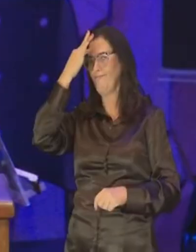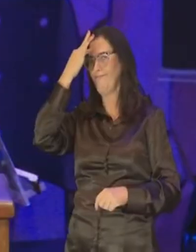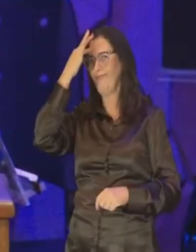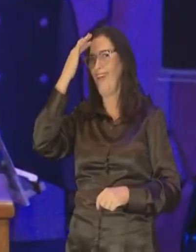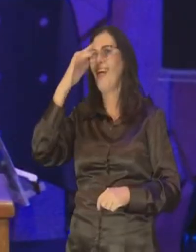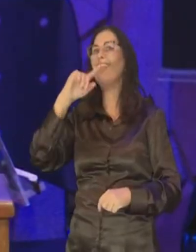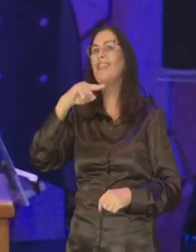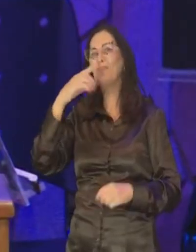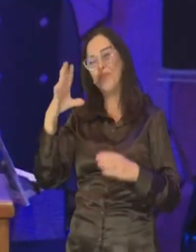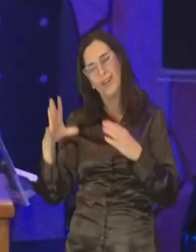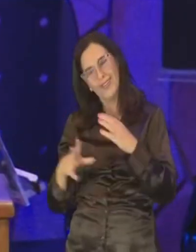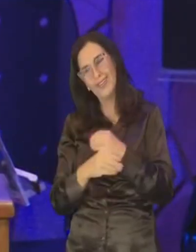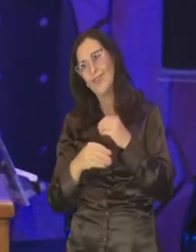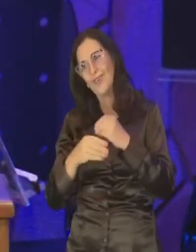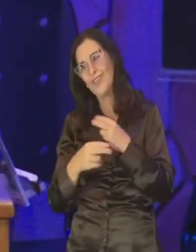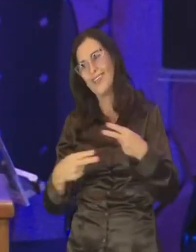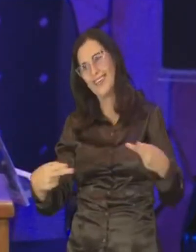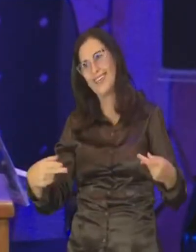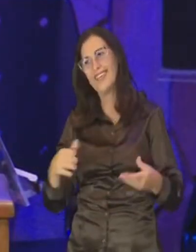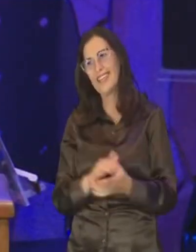Infelizmente, irmãos, isso não é possível.